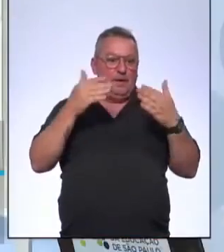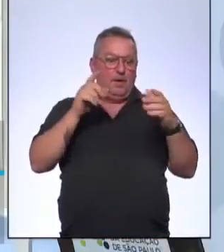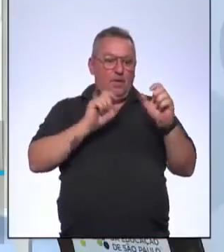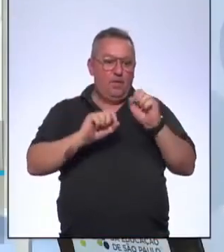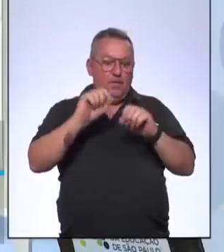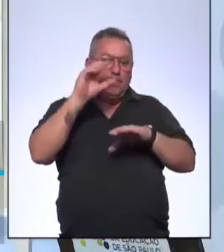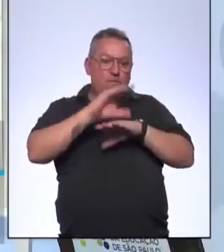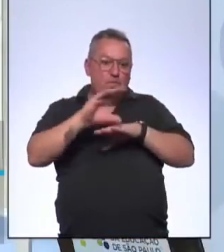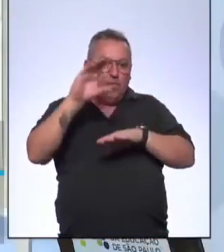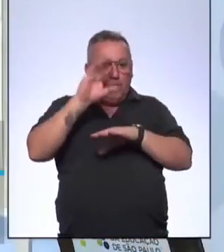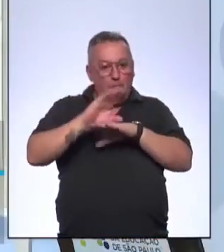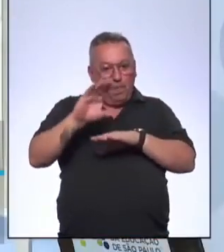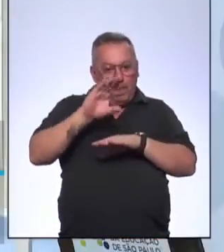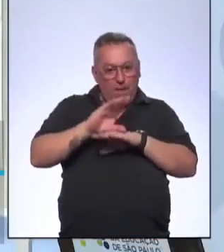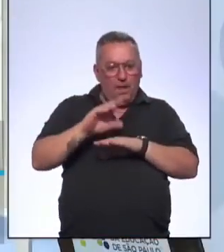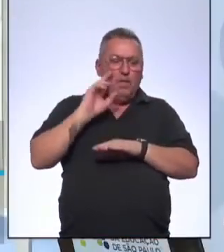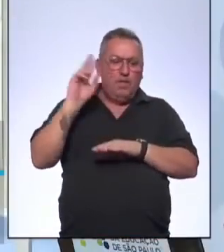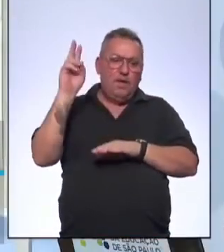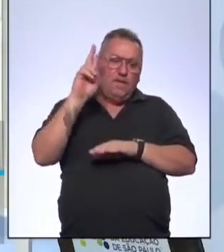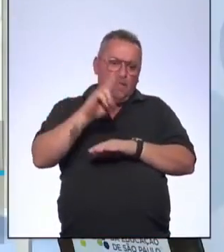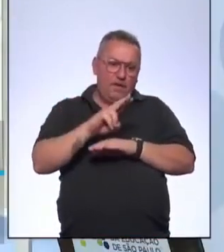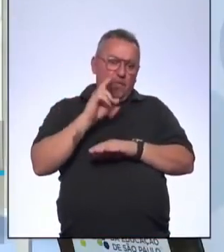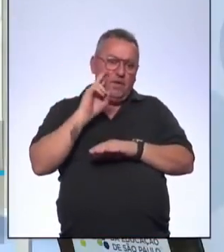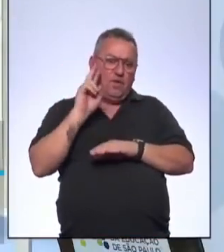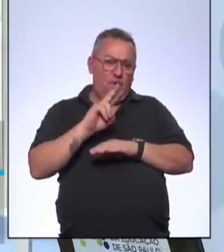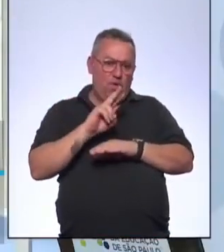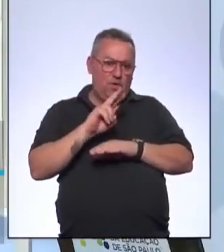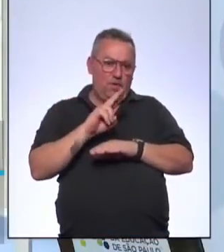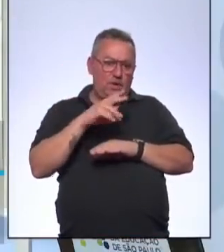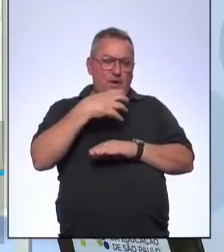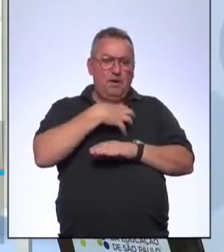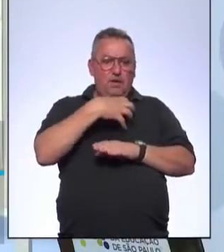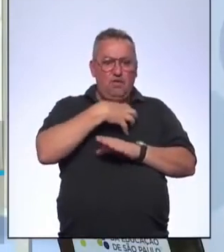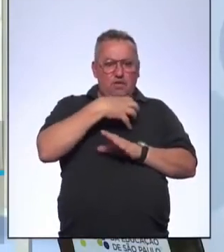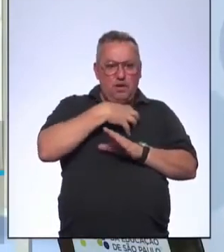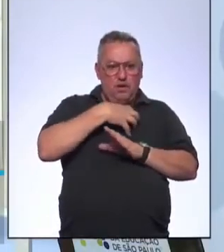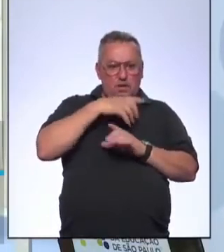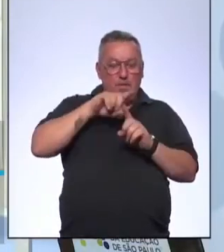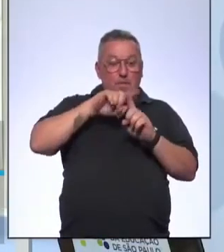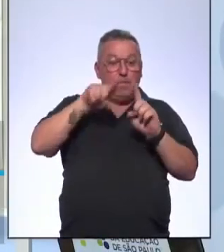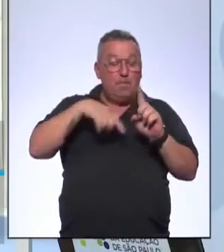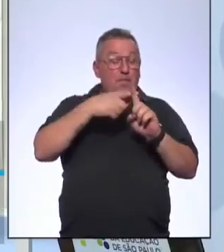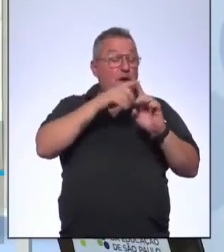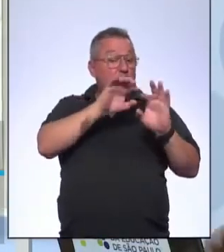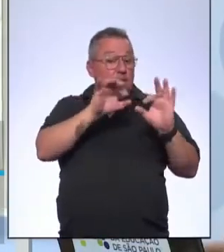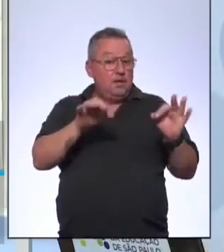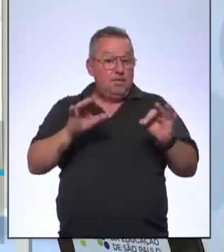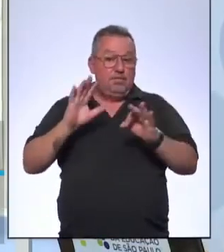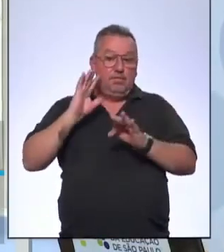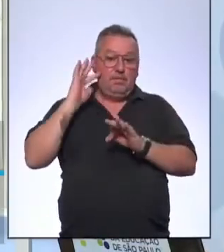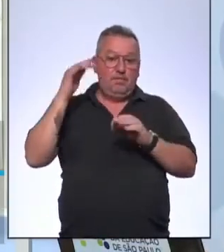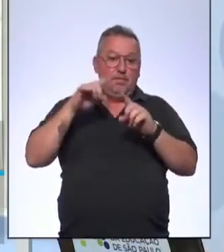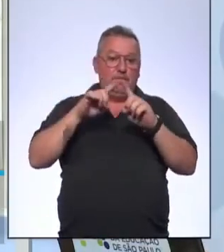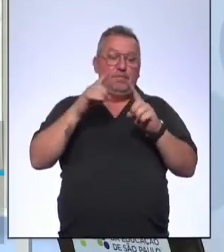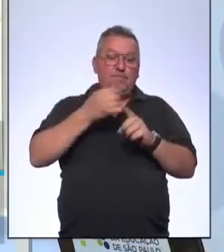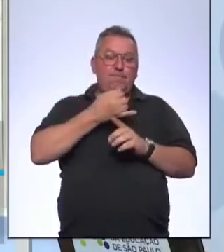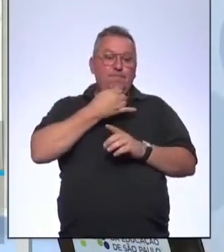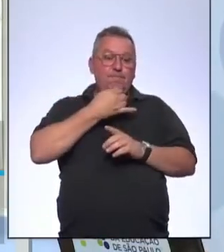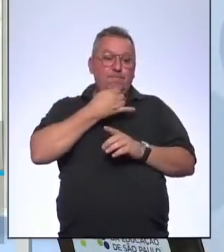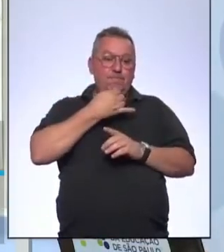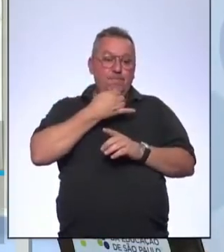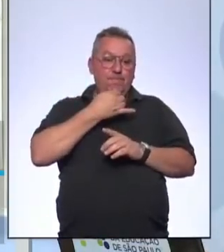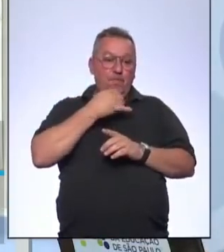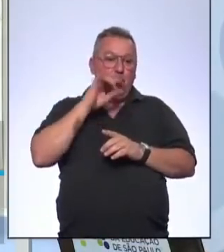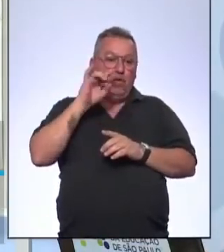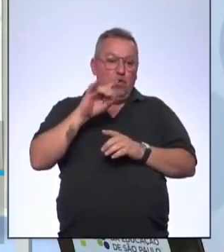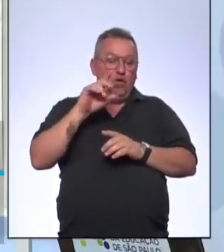em cursinho vocês identificam muito isso, vocês olham essas formas um pouco mais simples de tentar resolver, mas infelizmente, como eu falei, né,